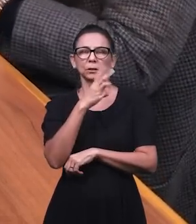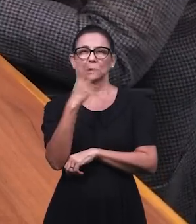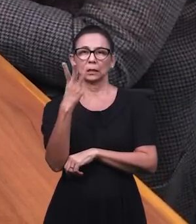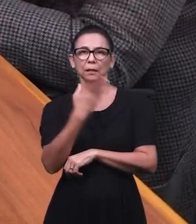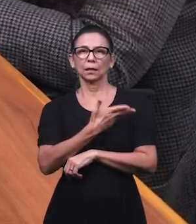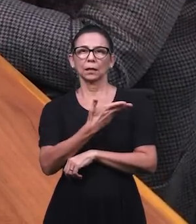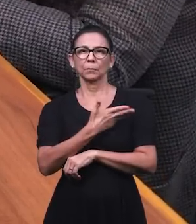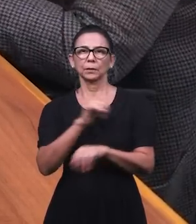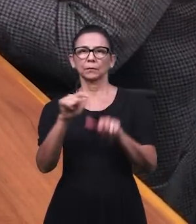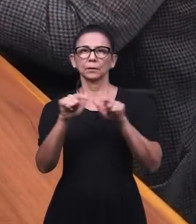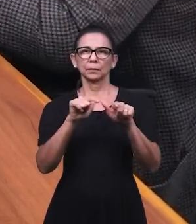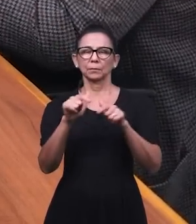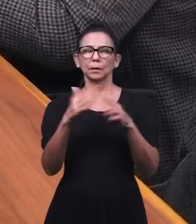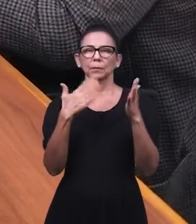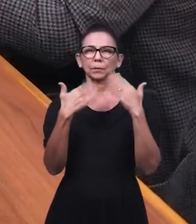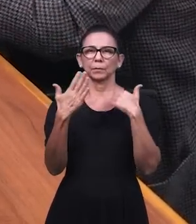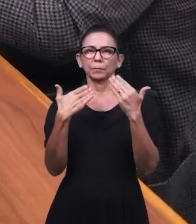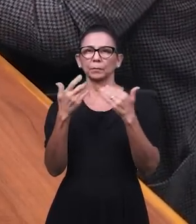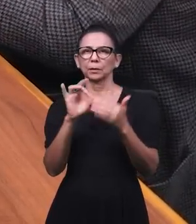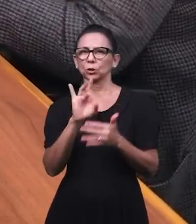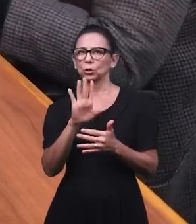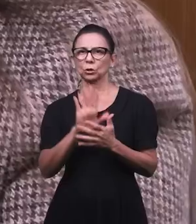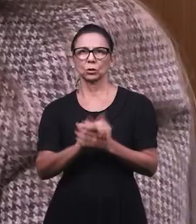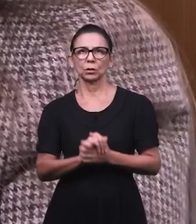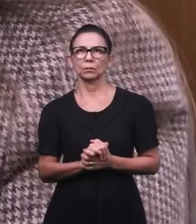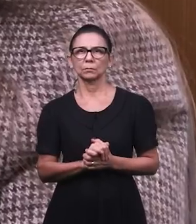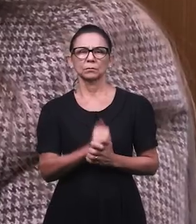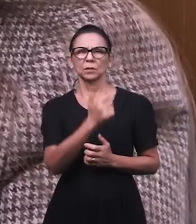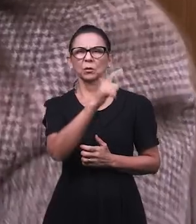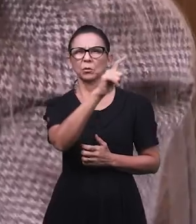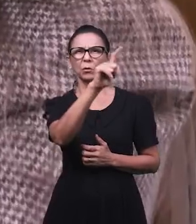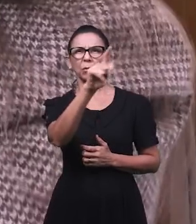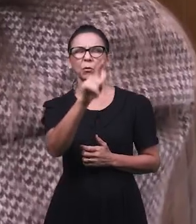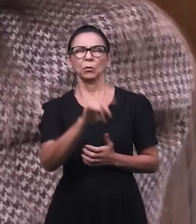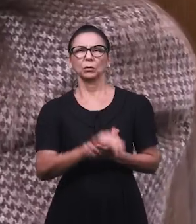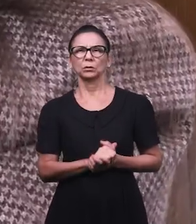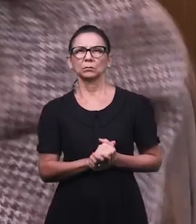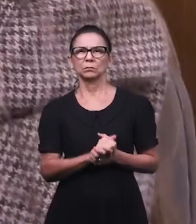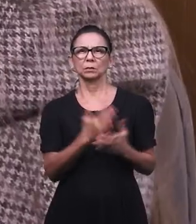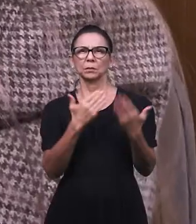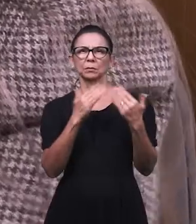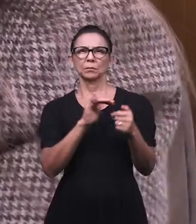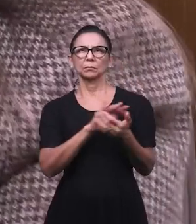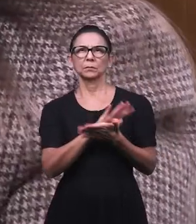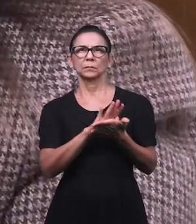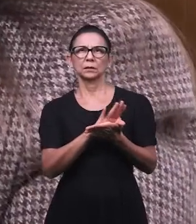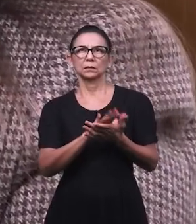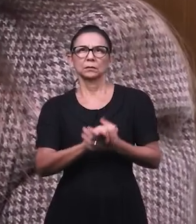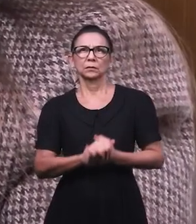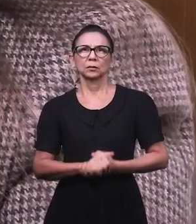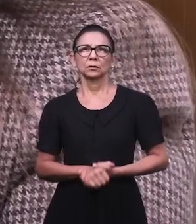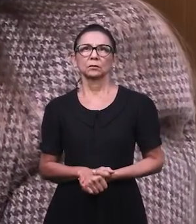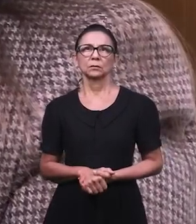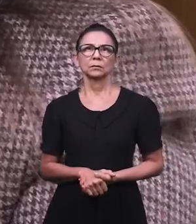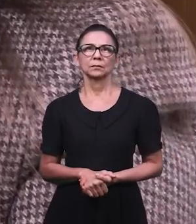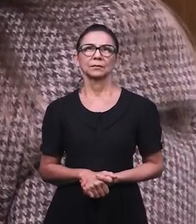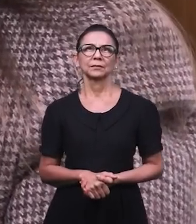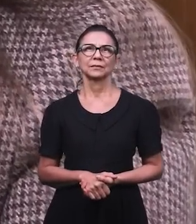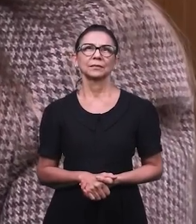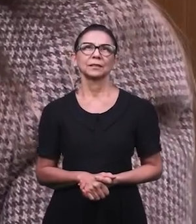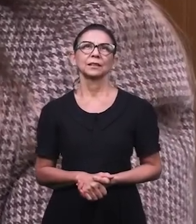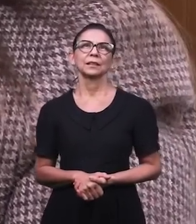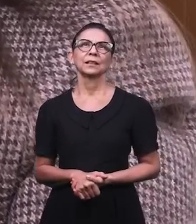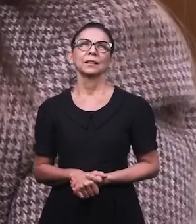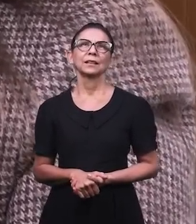sempre 3 colegas, que a gente sempre fazia trabalho de nós 4. E eu não conversava com o resto, eu sempre fui muito reservada. Eu usava